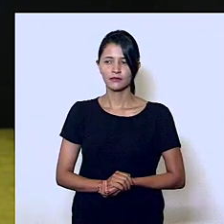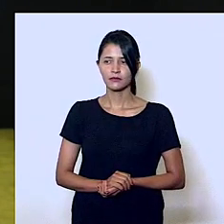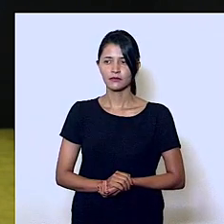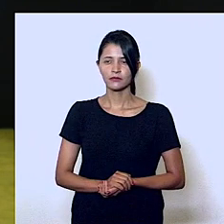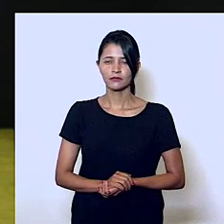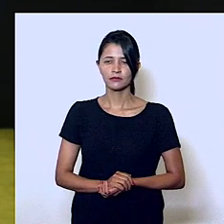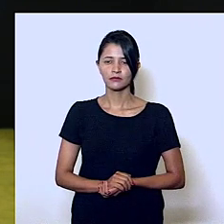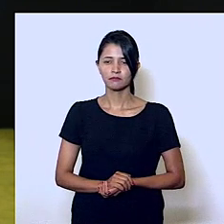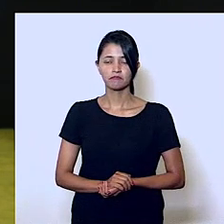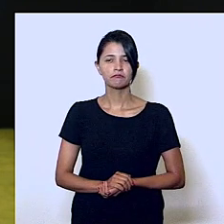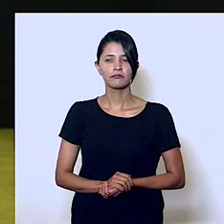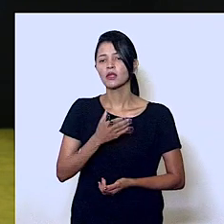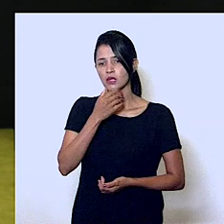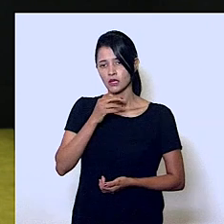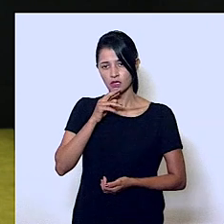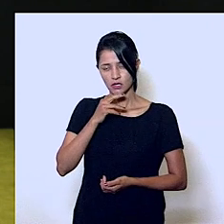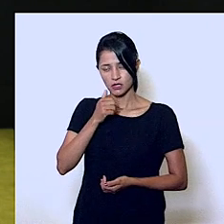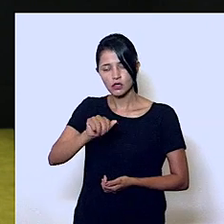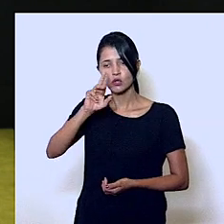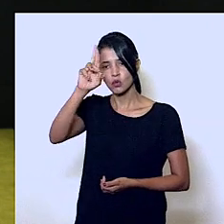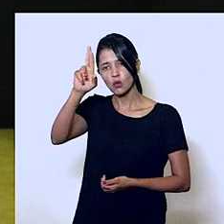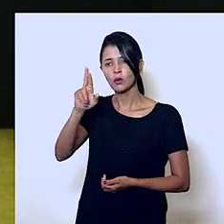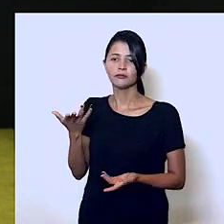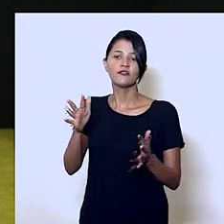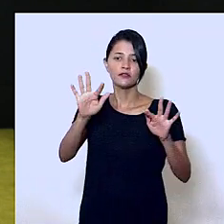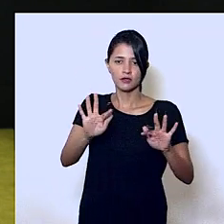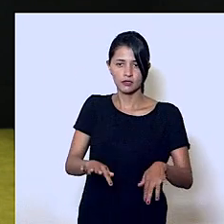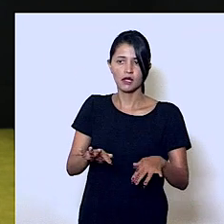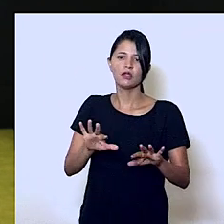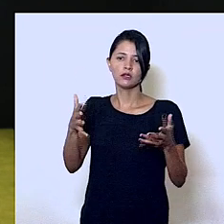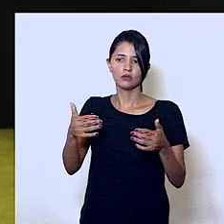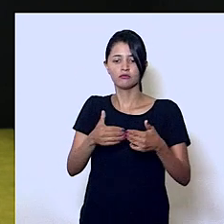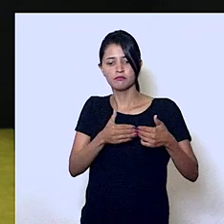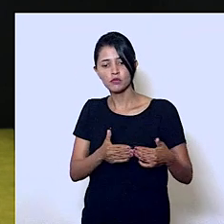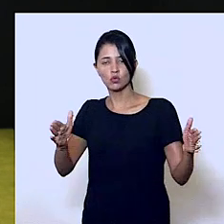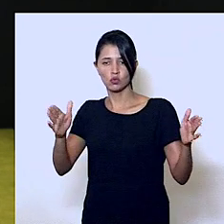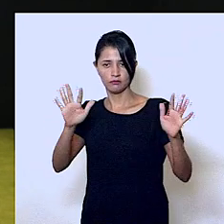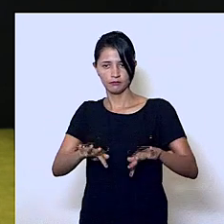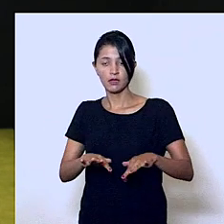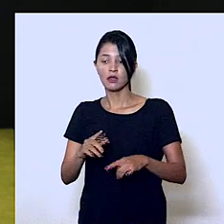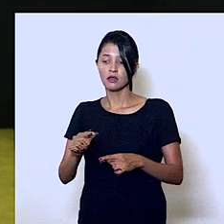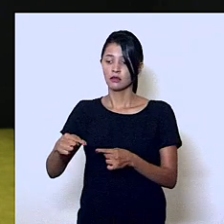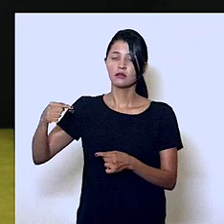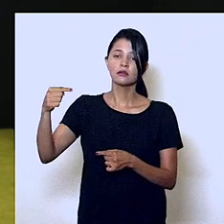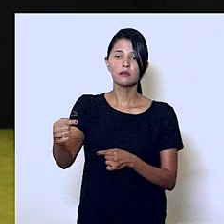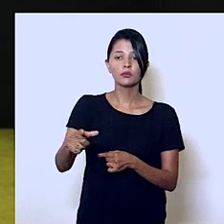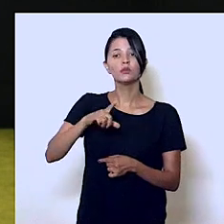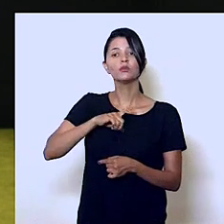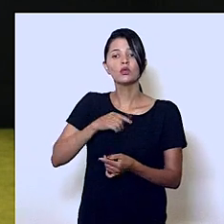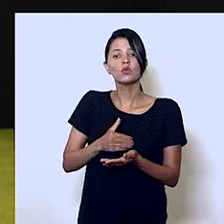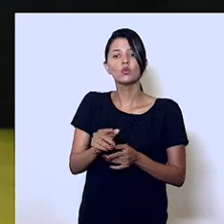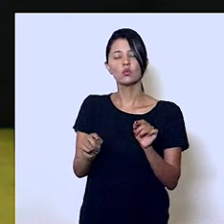Senhoras e senhores, está encerrada a sessão de abertura. Em seguida, terá início o painel